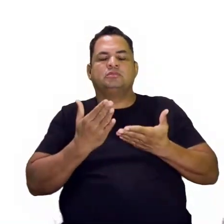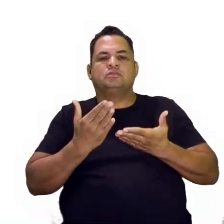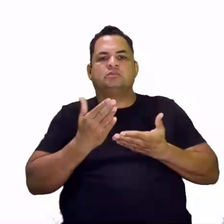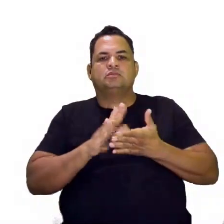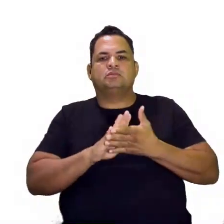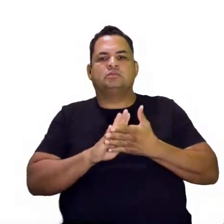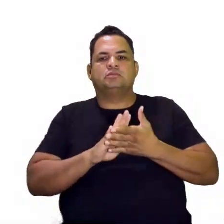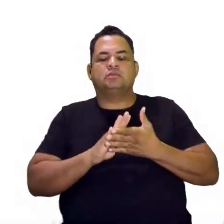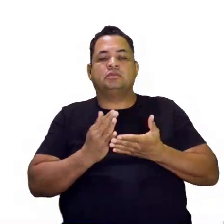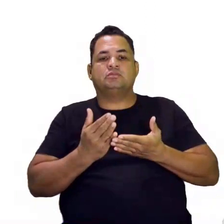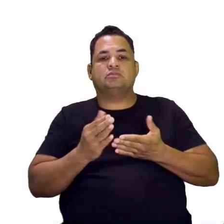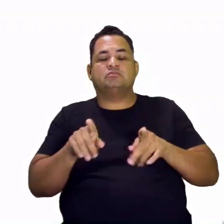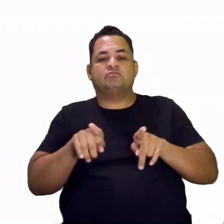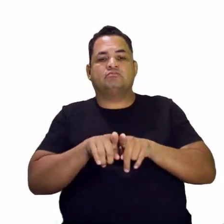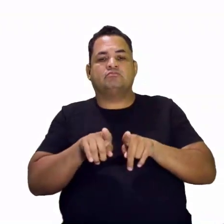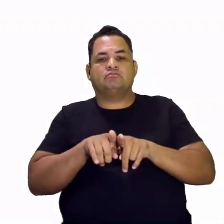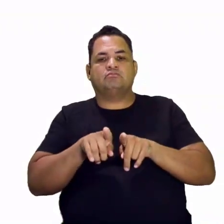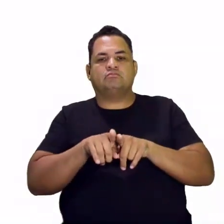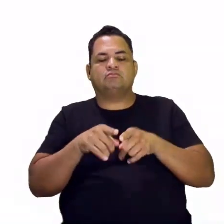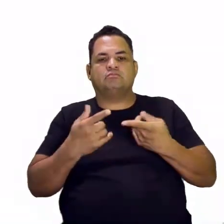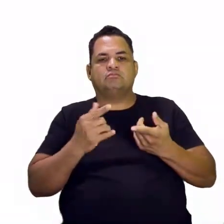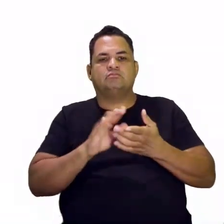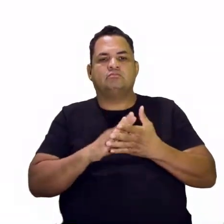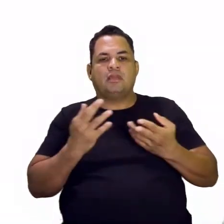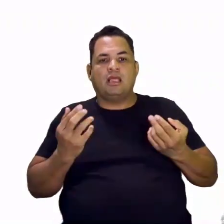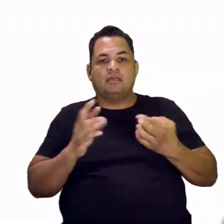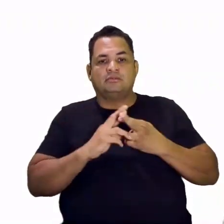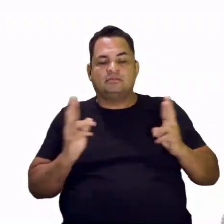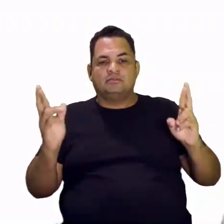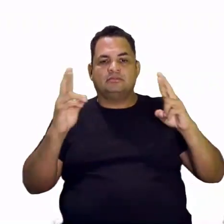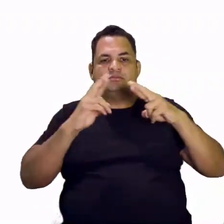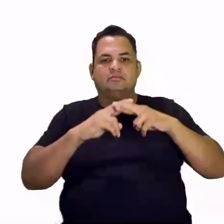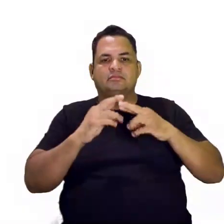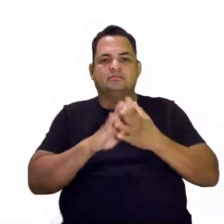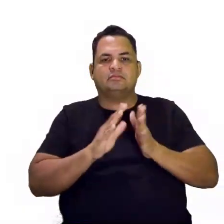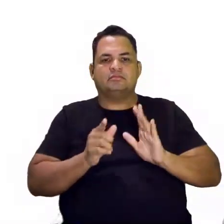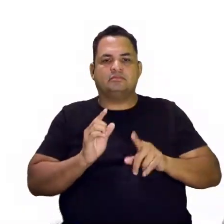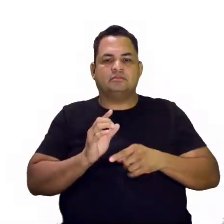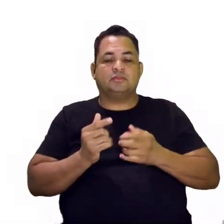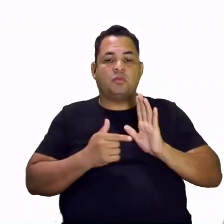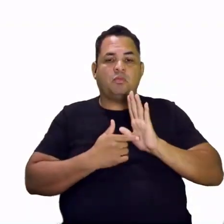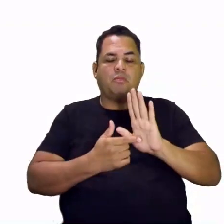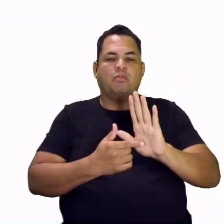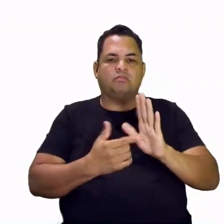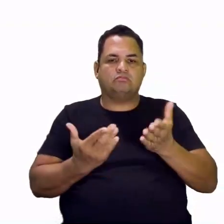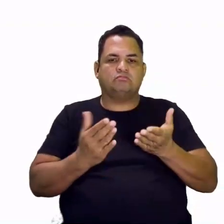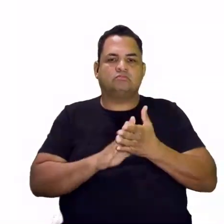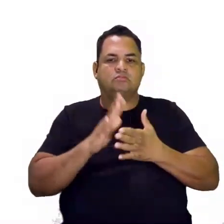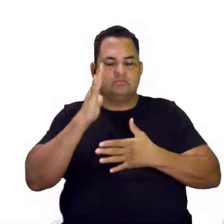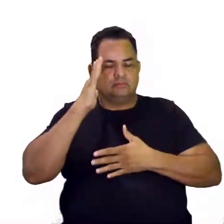organismos procariontes, elas também vão ter reação. Isso evidencia cada vez mais